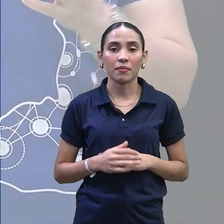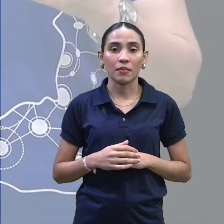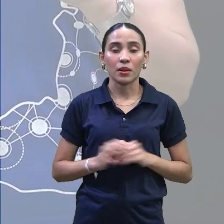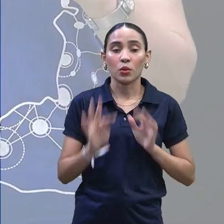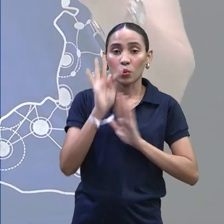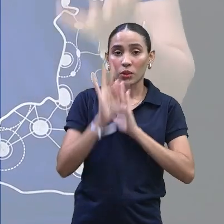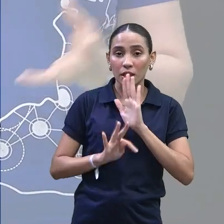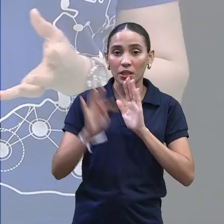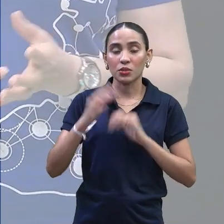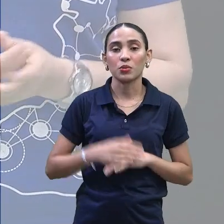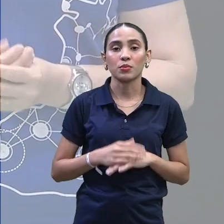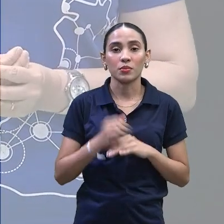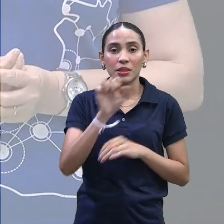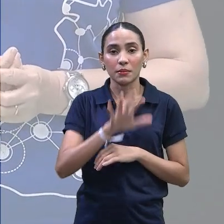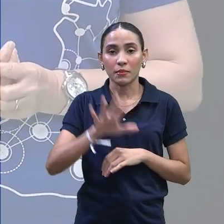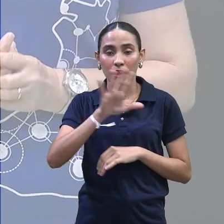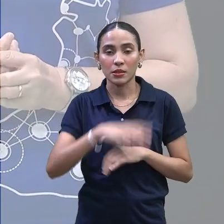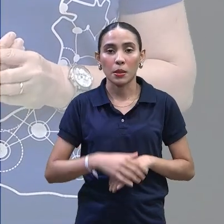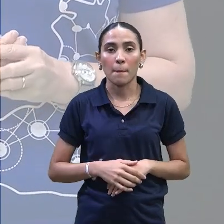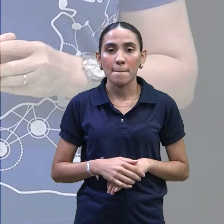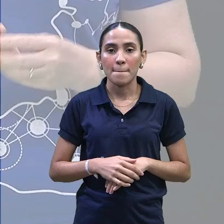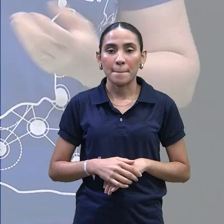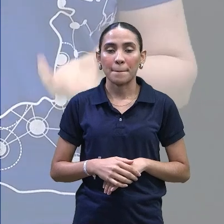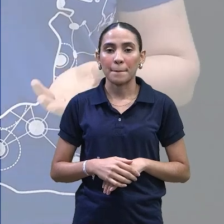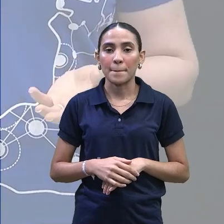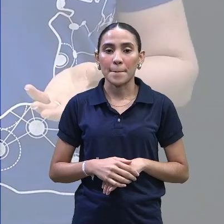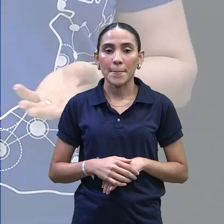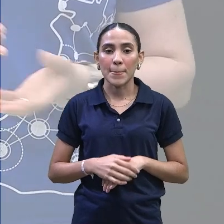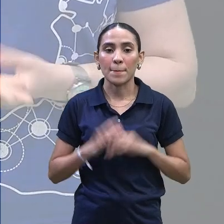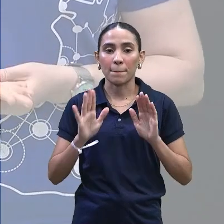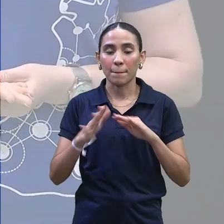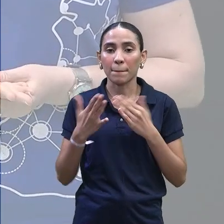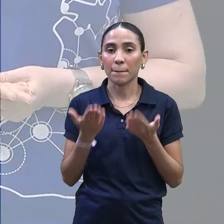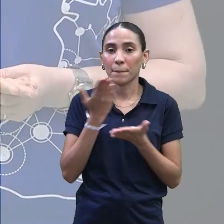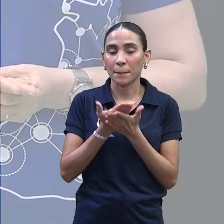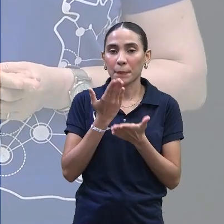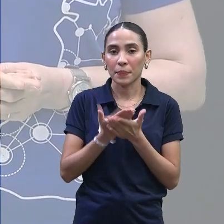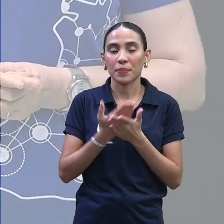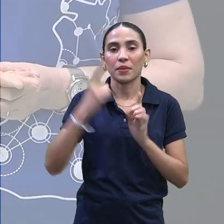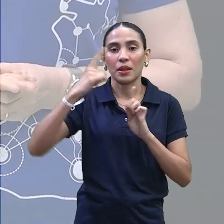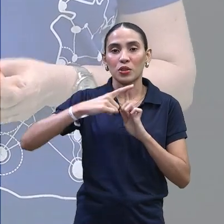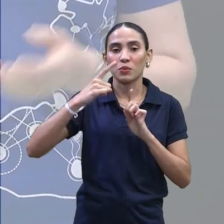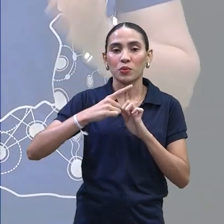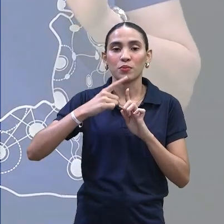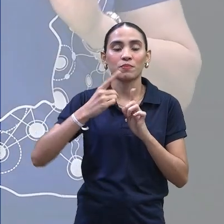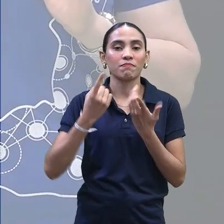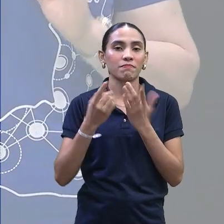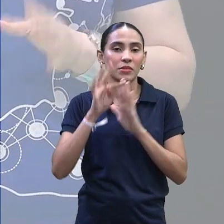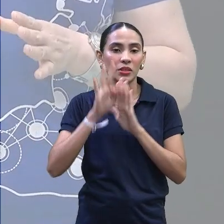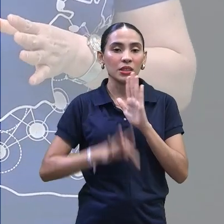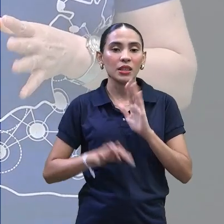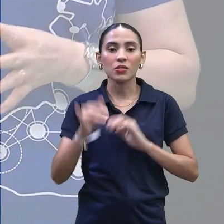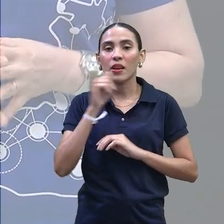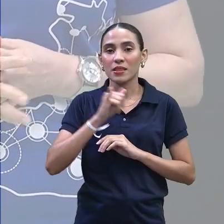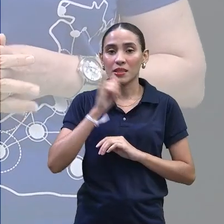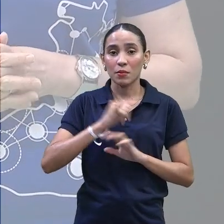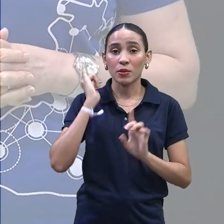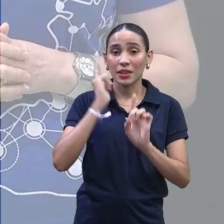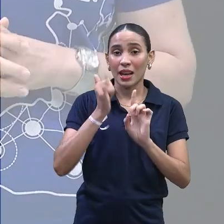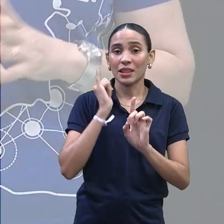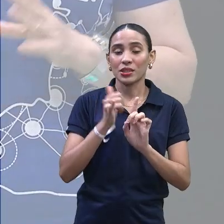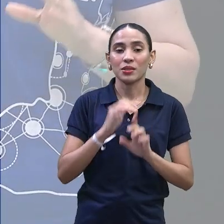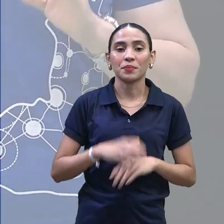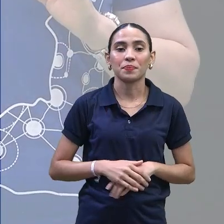desse texto em forma de imagem. E então nós estudamos a tipologia textual, que no caso foi o texto narrativo,